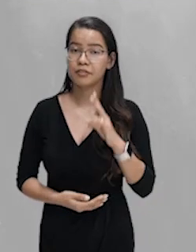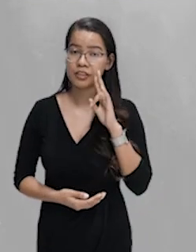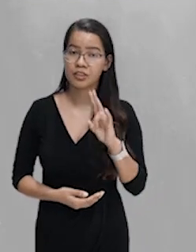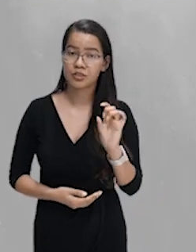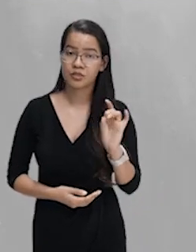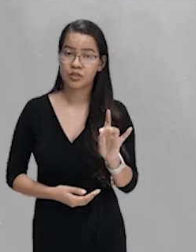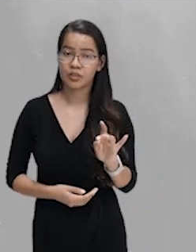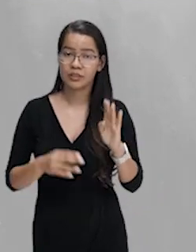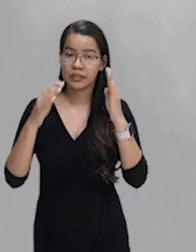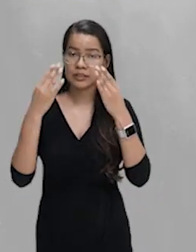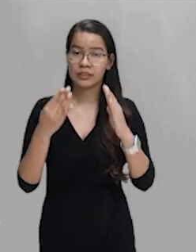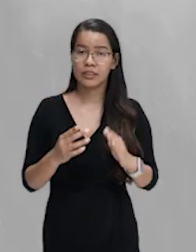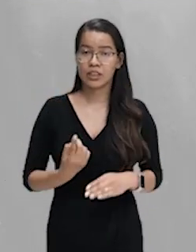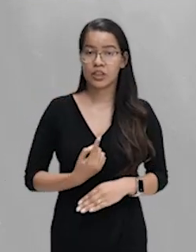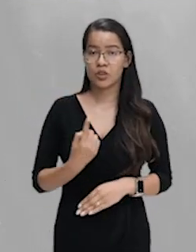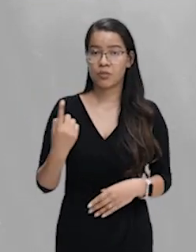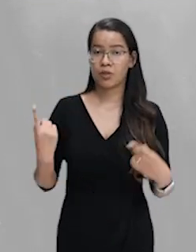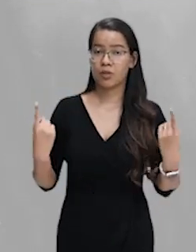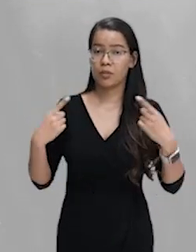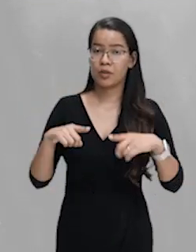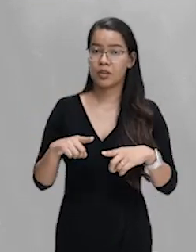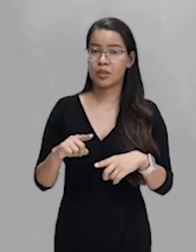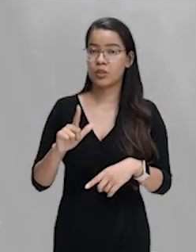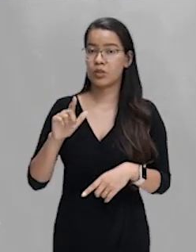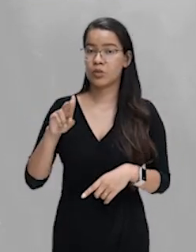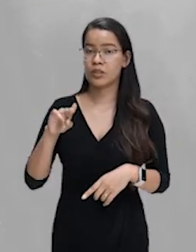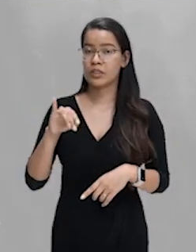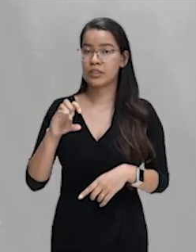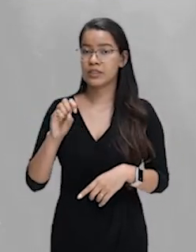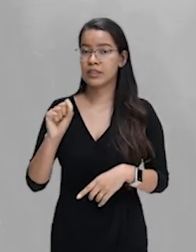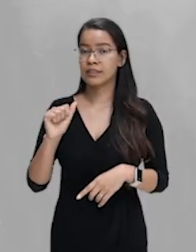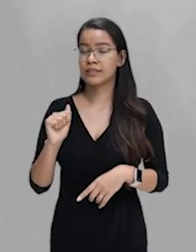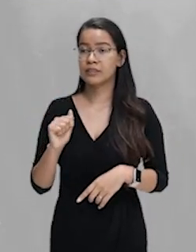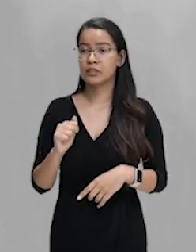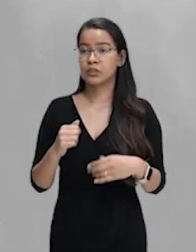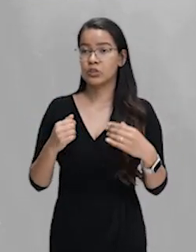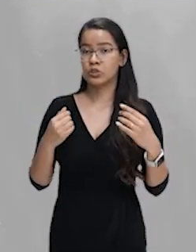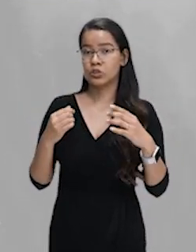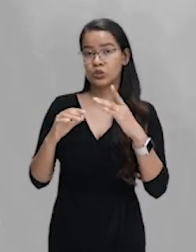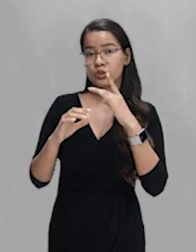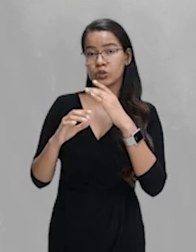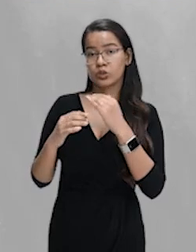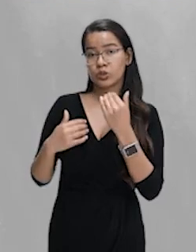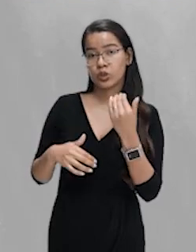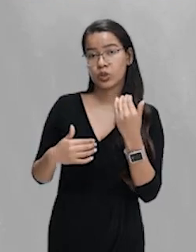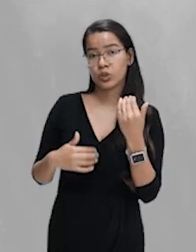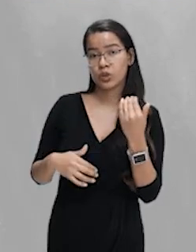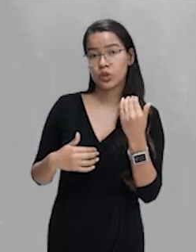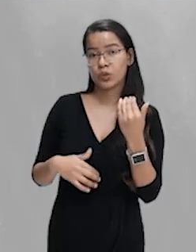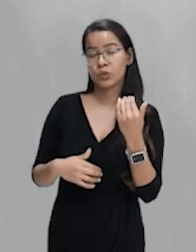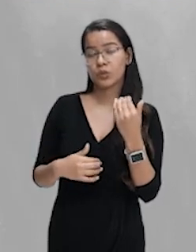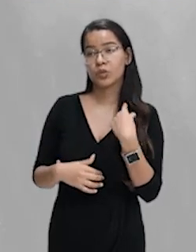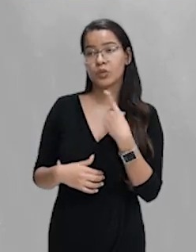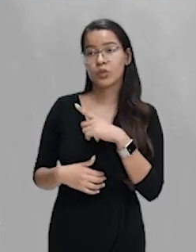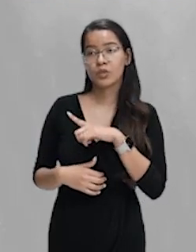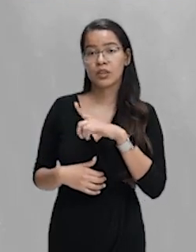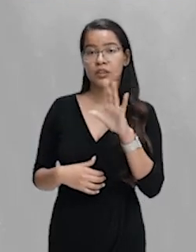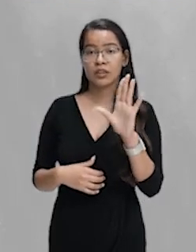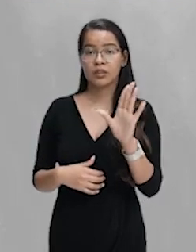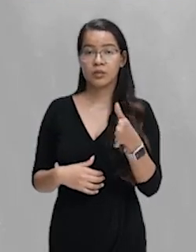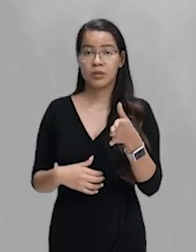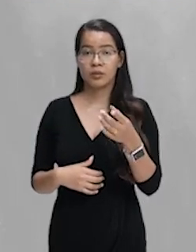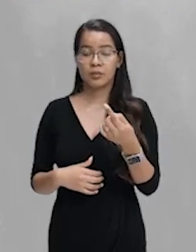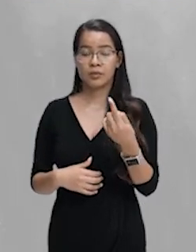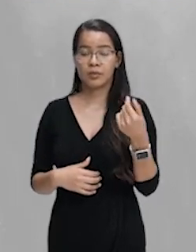em uma competição de talentos, Luisa tocou. Eu já tenho o primeiro verbo aí no passado, tá? Eu já tenho uma primeira